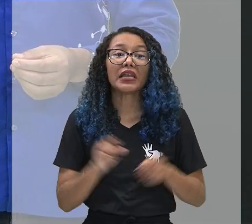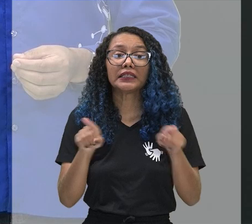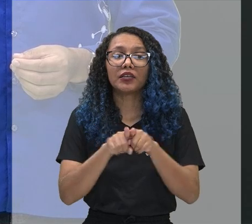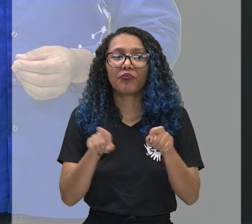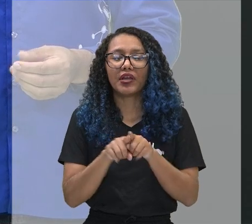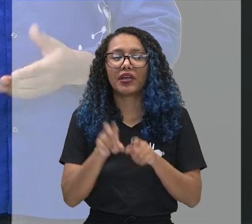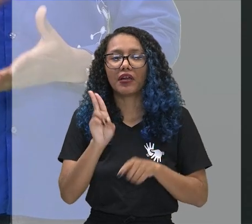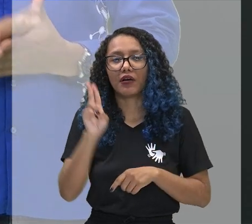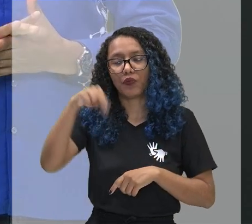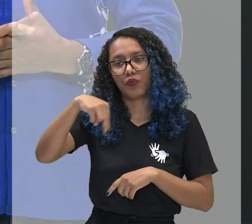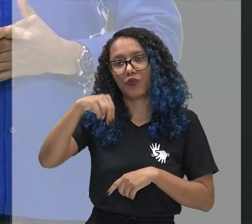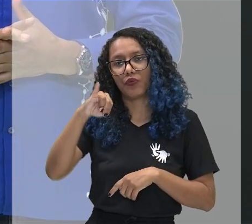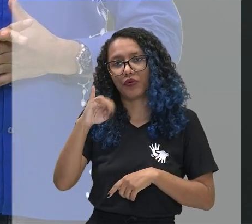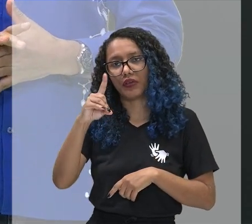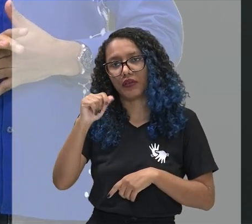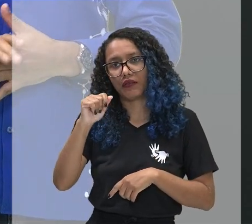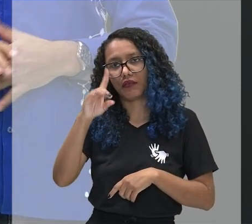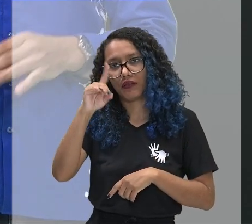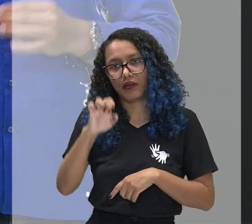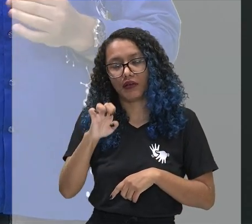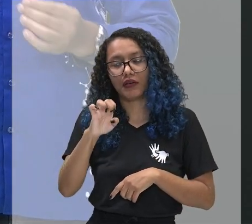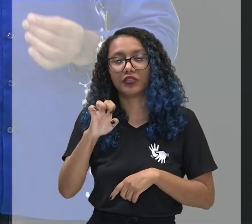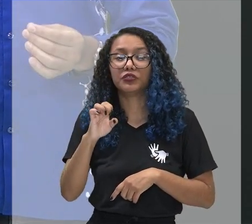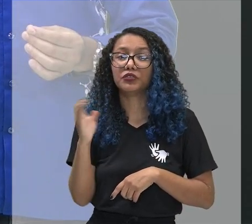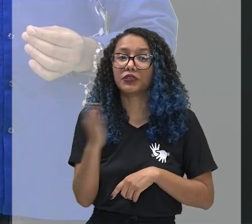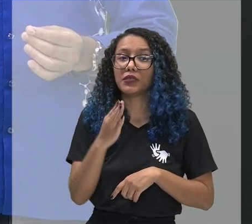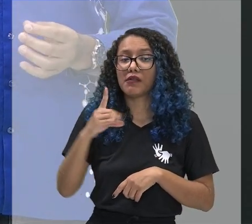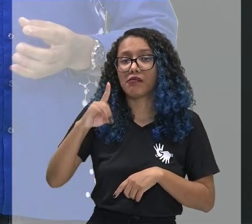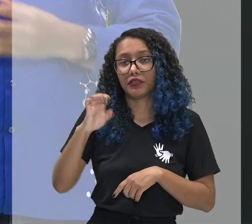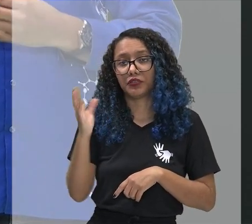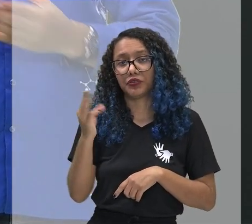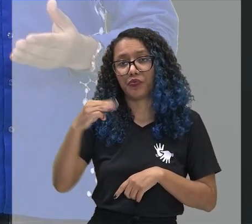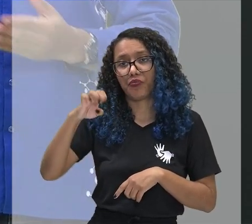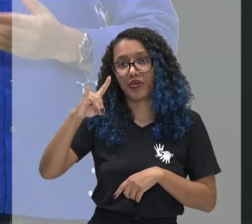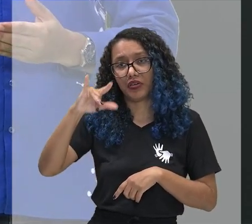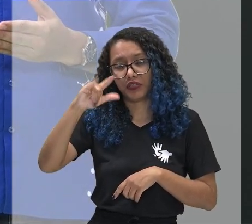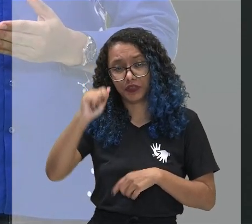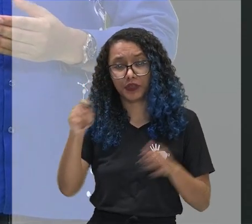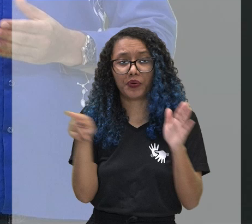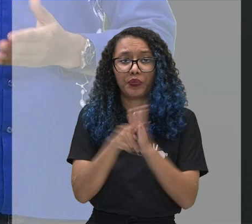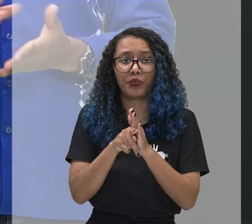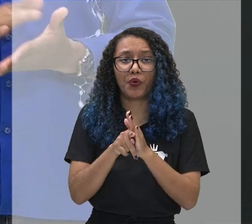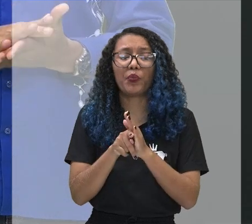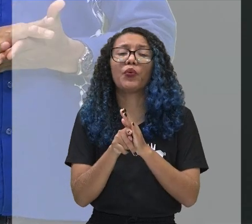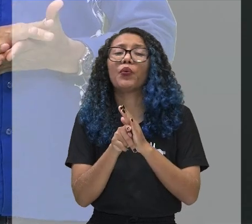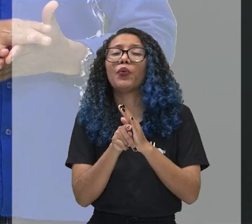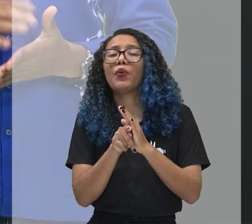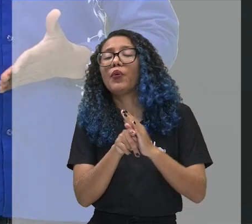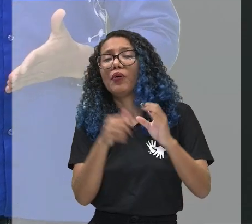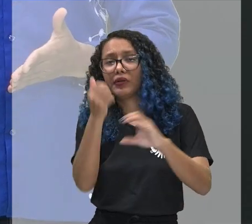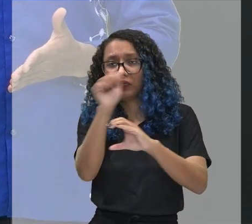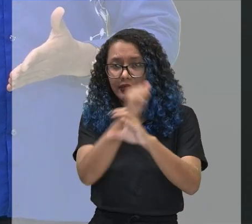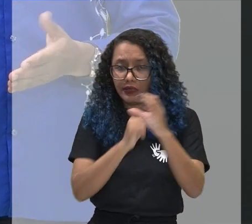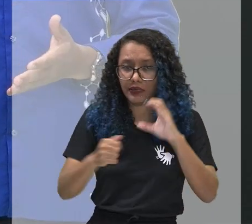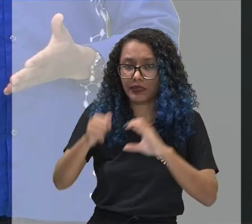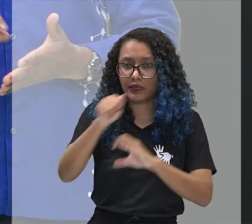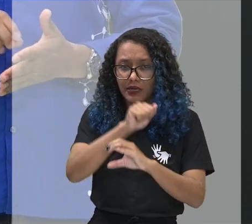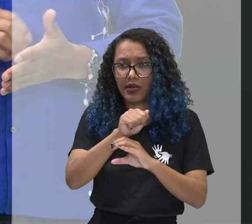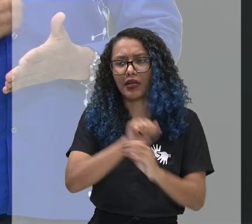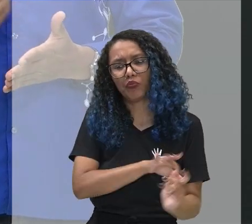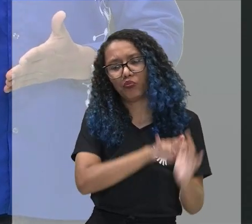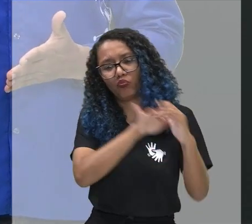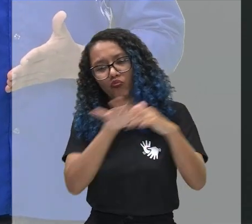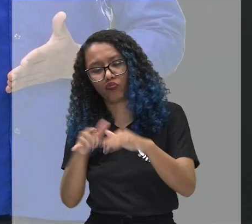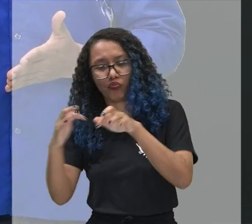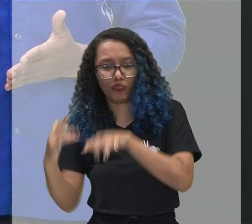unidade de medida, melhor dizendo, da carga elétrica, né, dessa movimentação que os elétrons realizam de um ponto a outro,